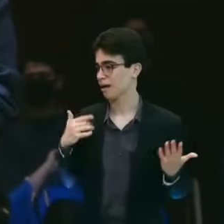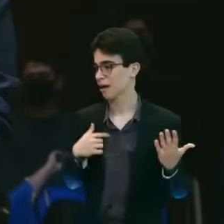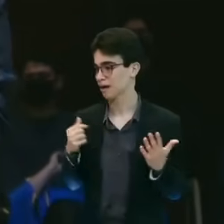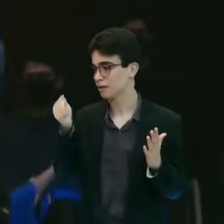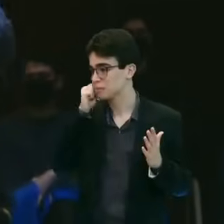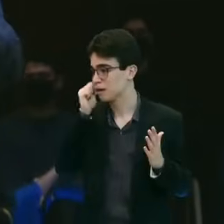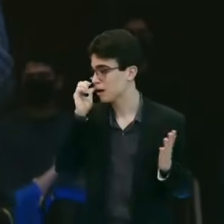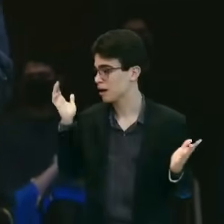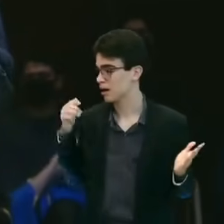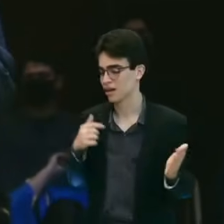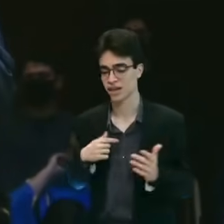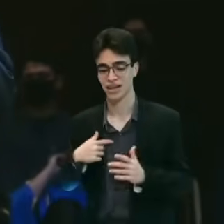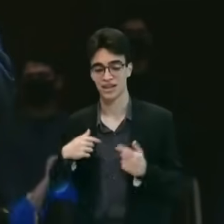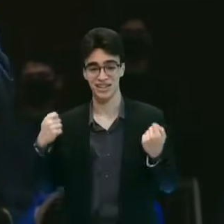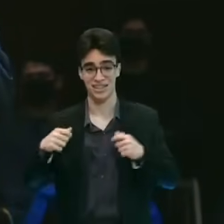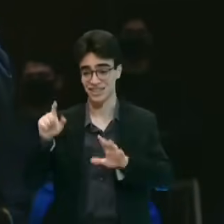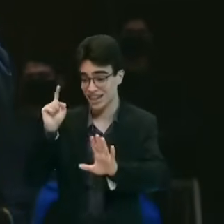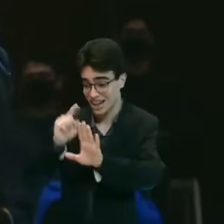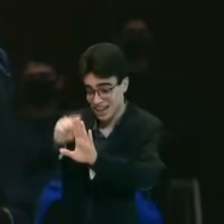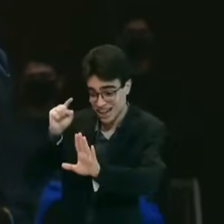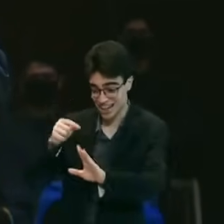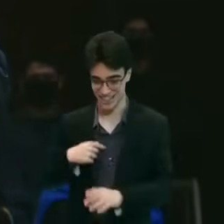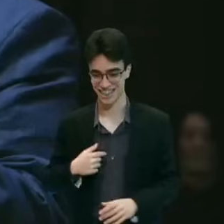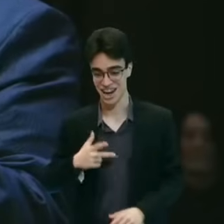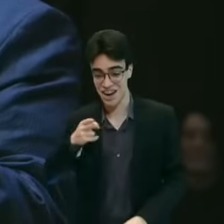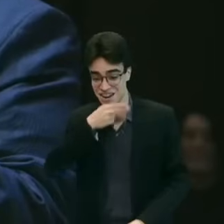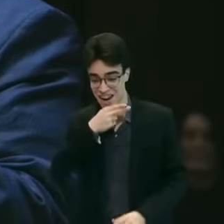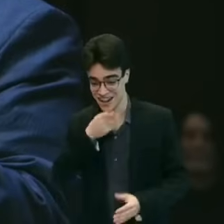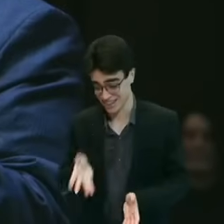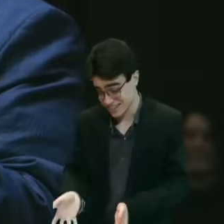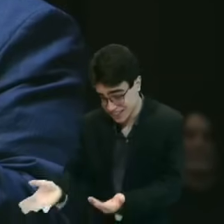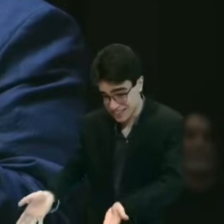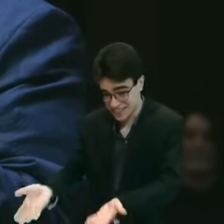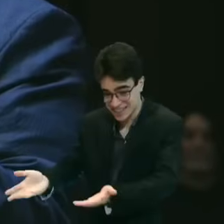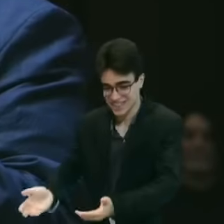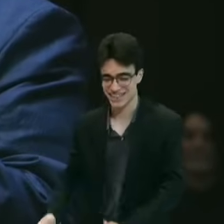toca a campainha e bota os netinhos na frente.